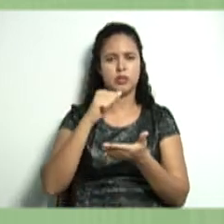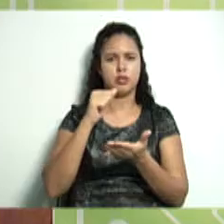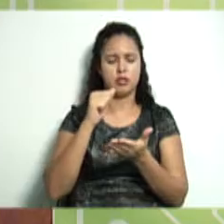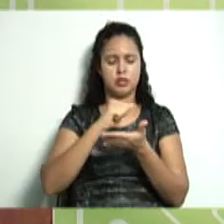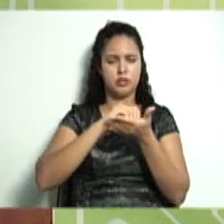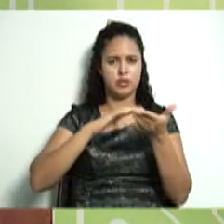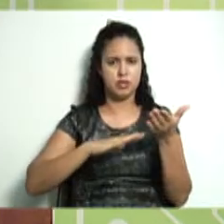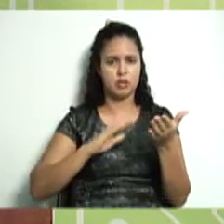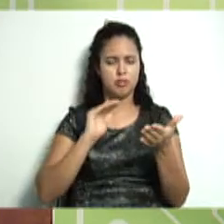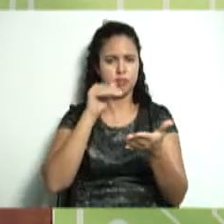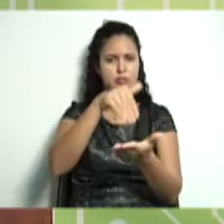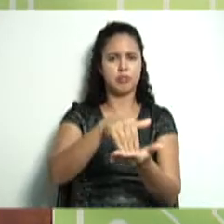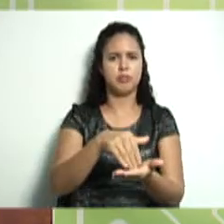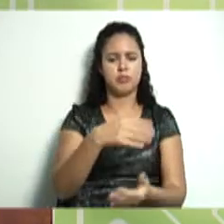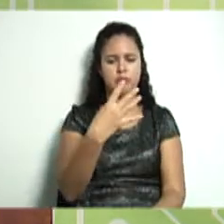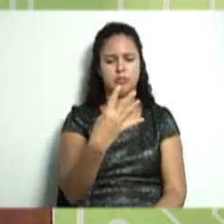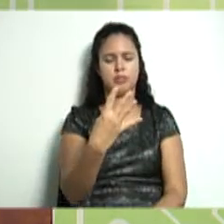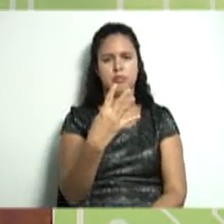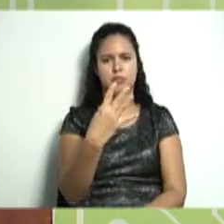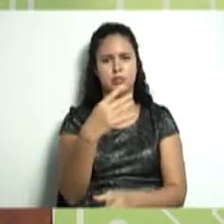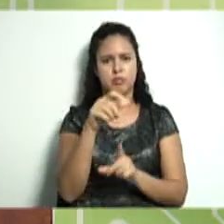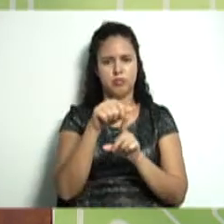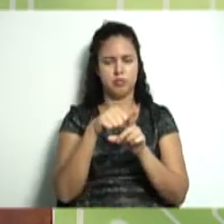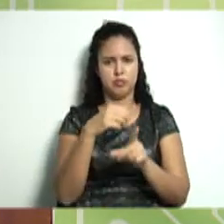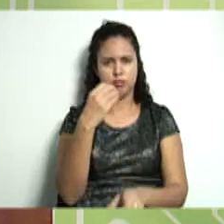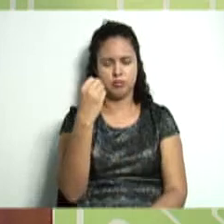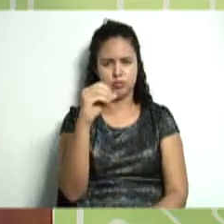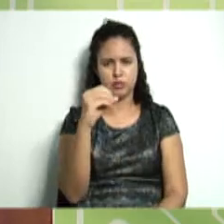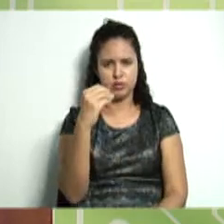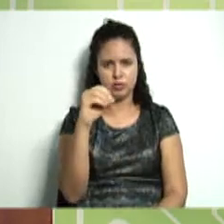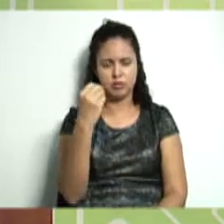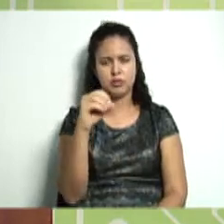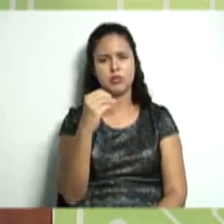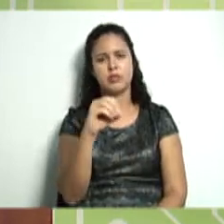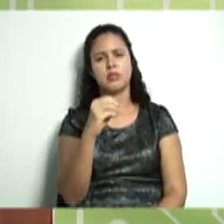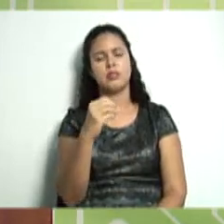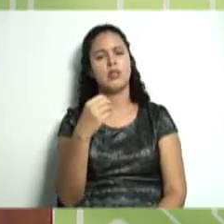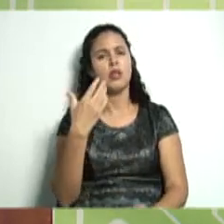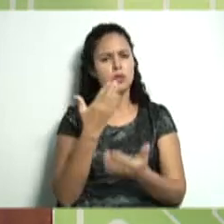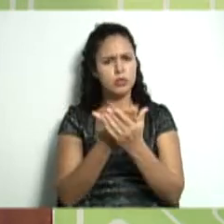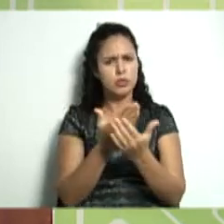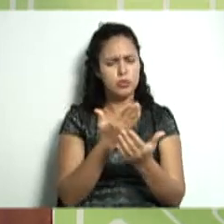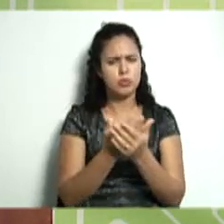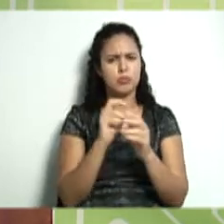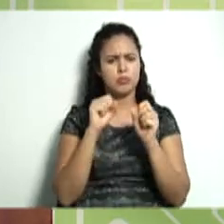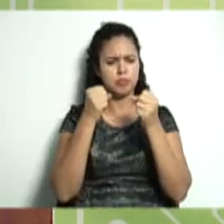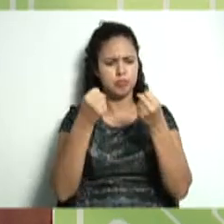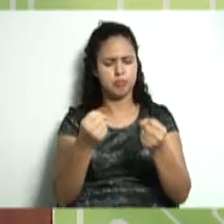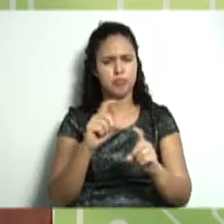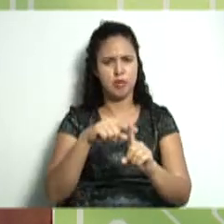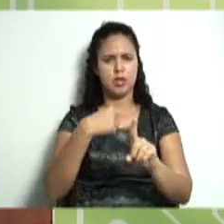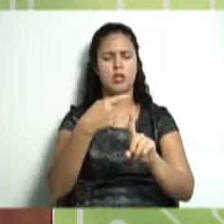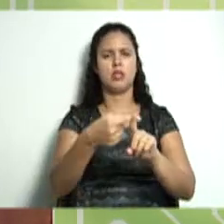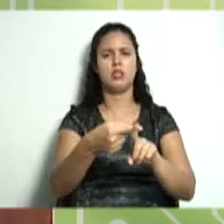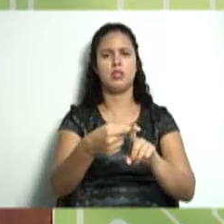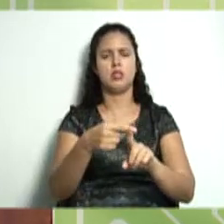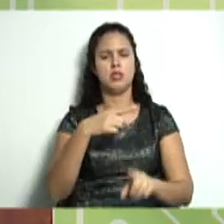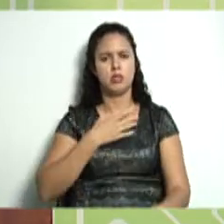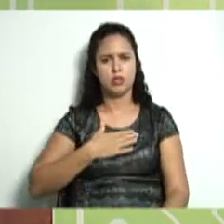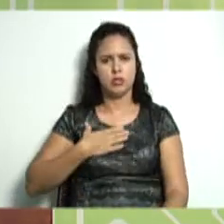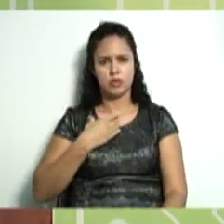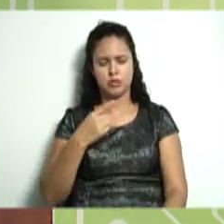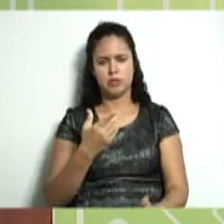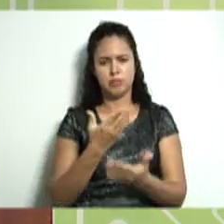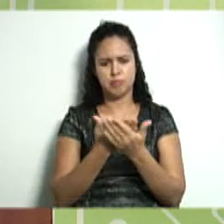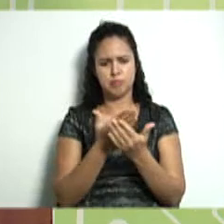4/10, ok? Estudem cada vez mais, participem cada vez mais, nós adoramos a participação de vocês, e